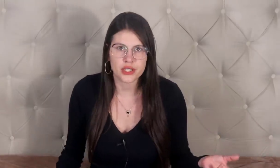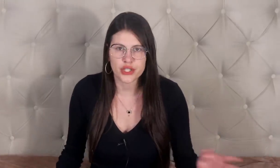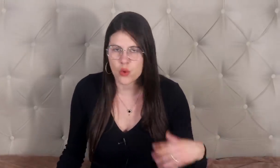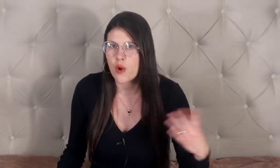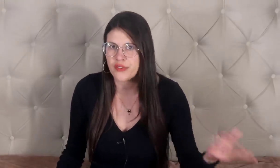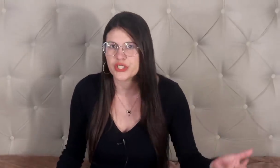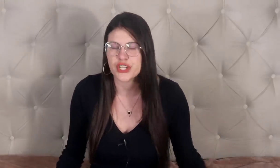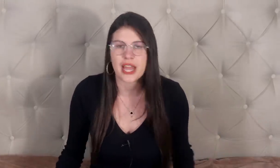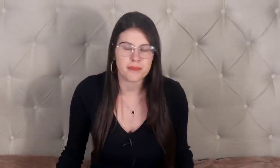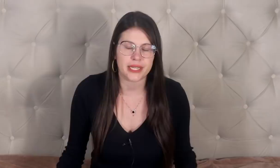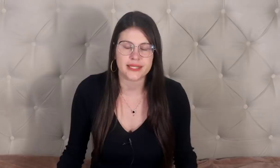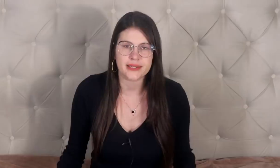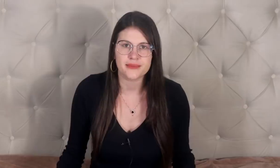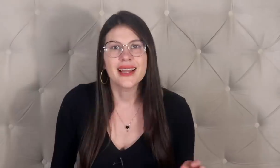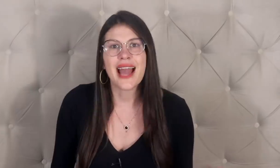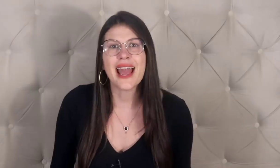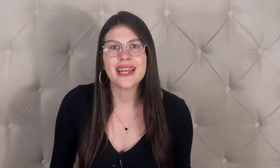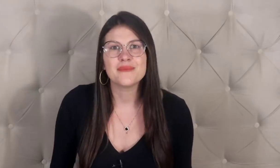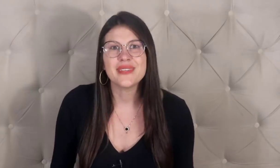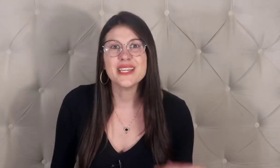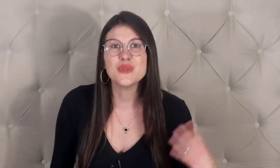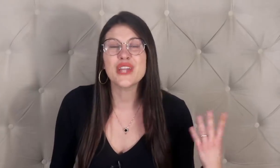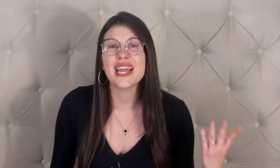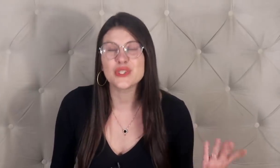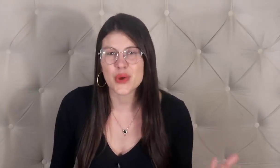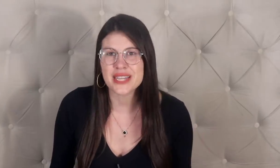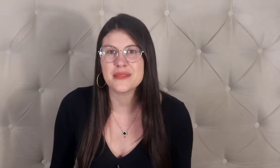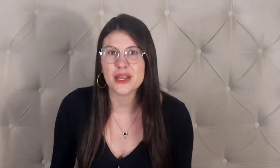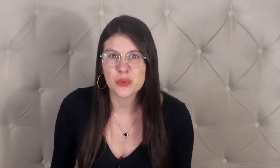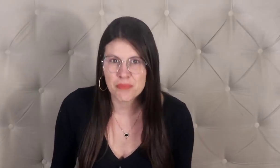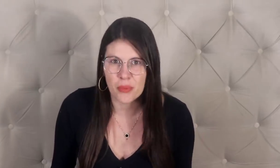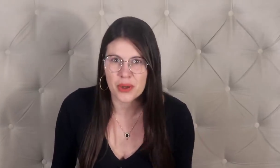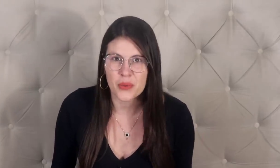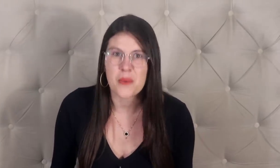que o repórter chegou ao investigar a empresa. Galera, isso já era de